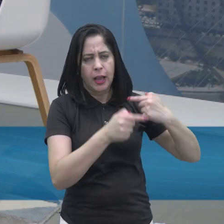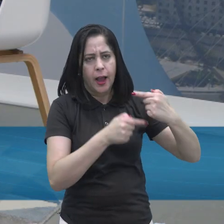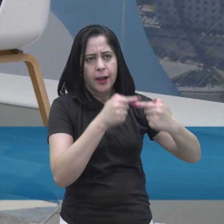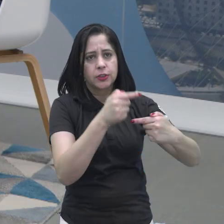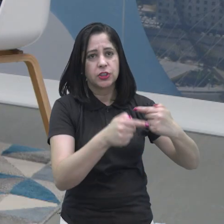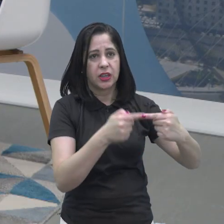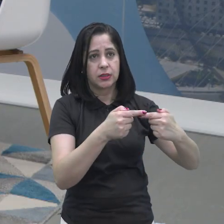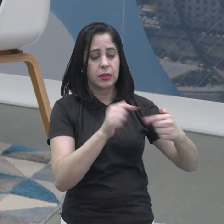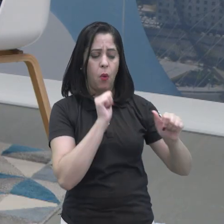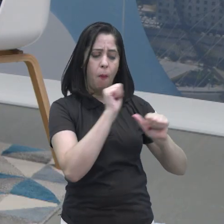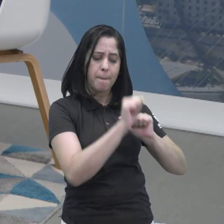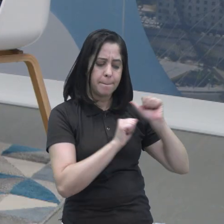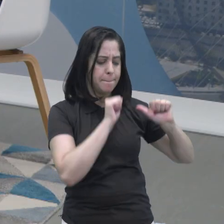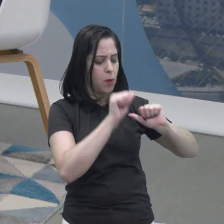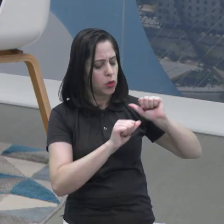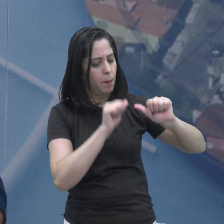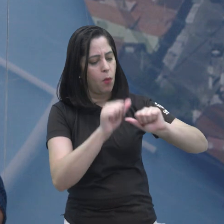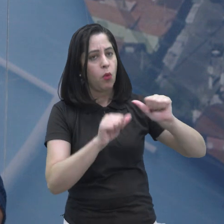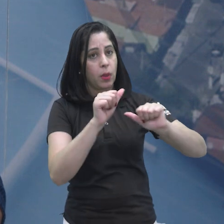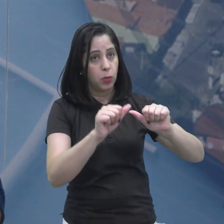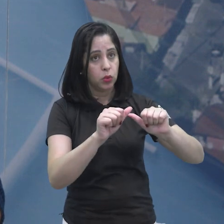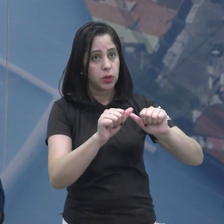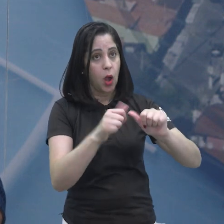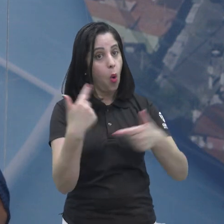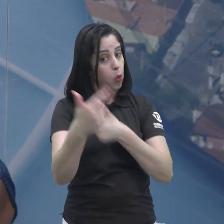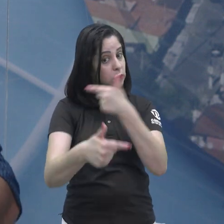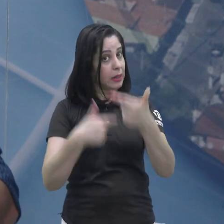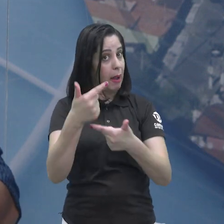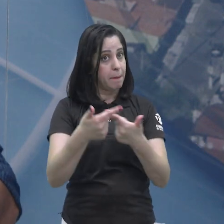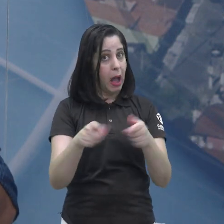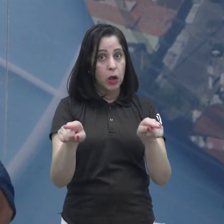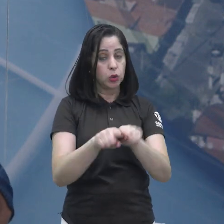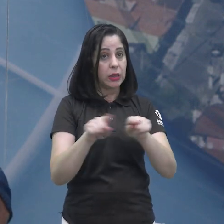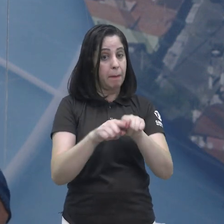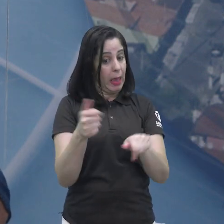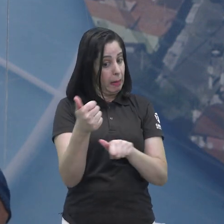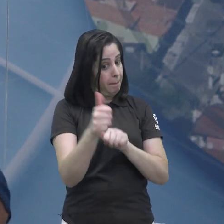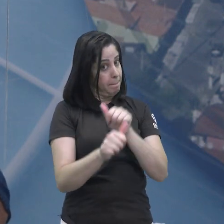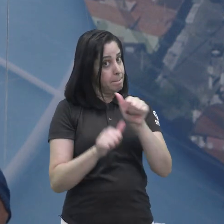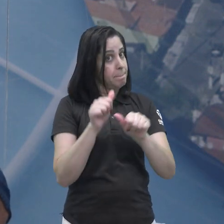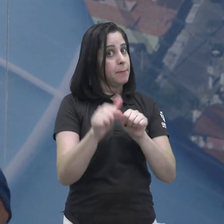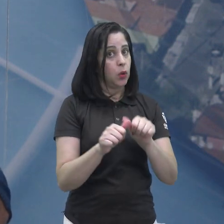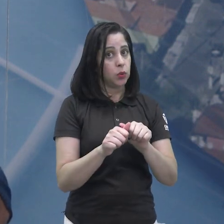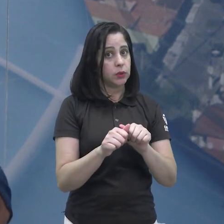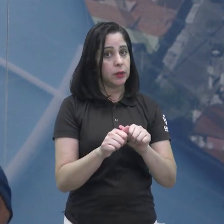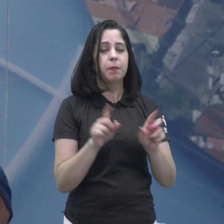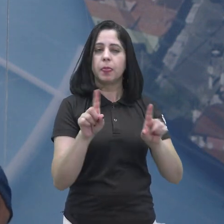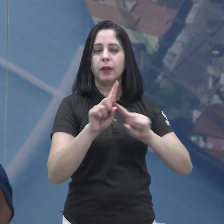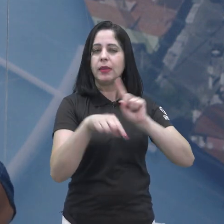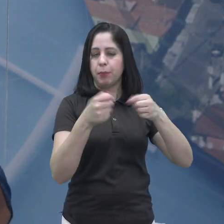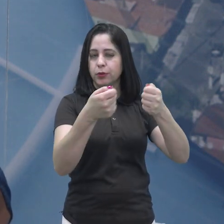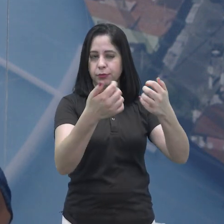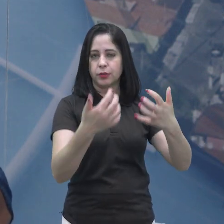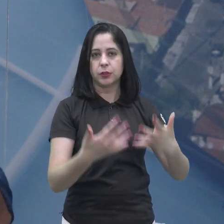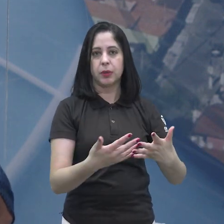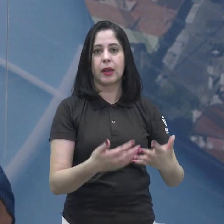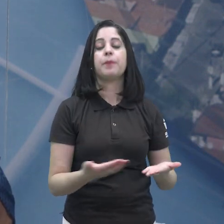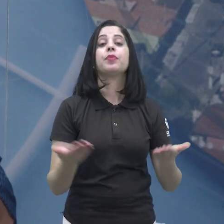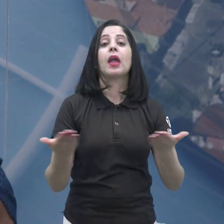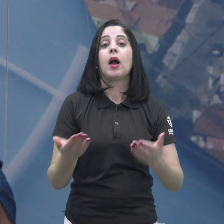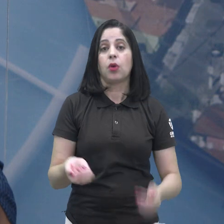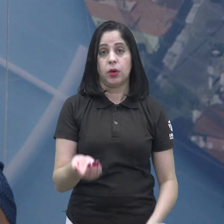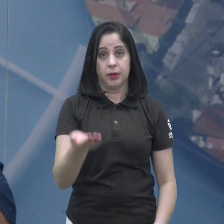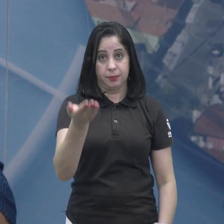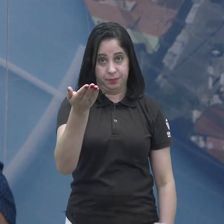porque conforme as gerações mudam, os trabalhos também vão mudando. Daqui a pouquinho a gente vai falar justamente sobre essa questão das gerações.